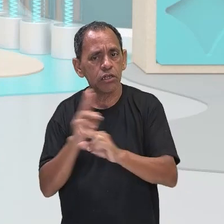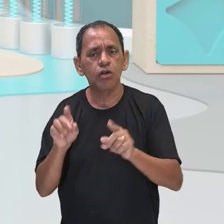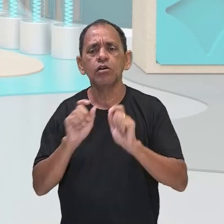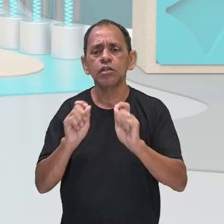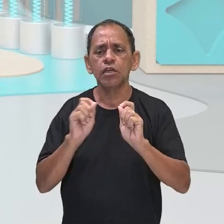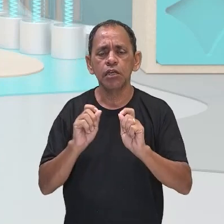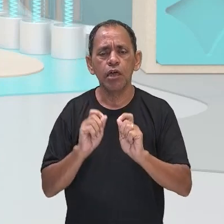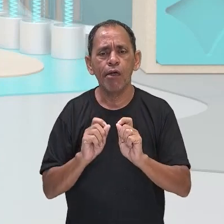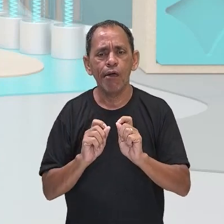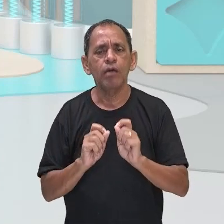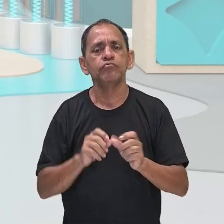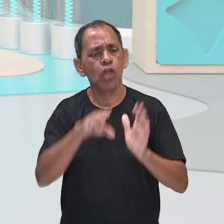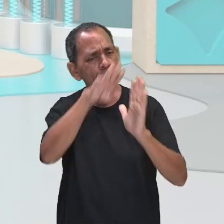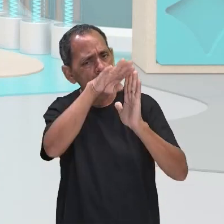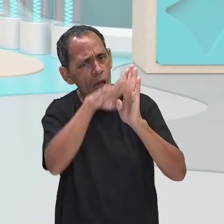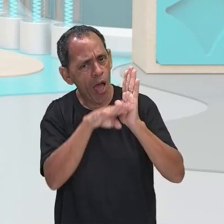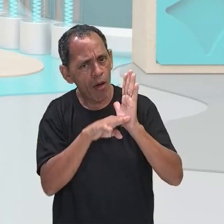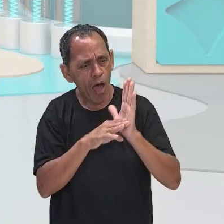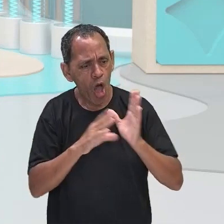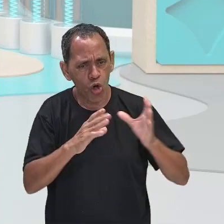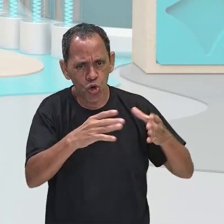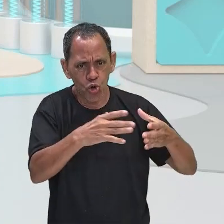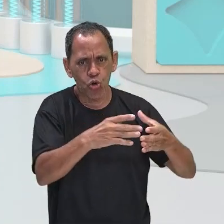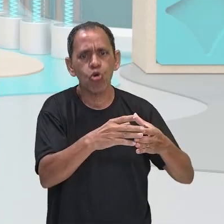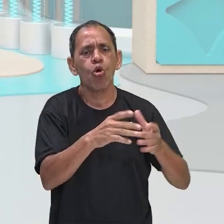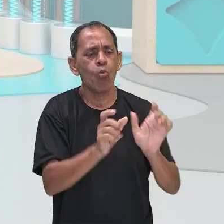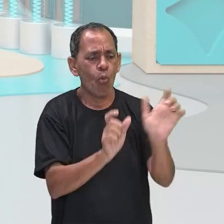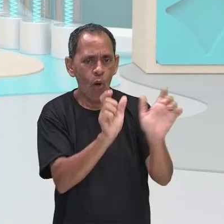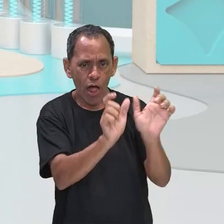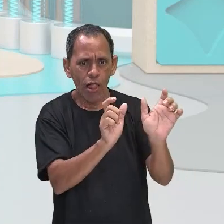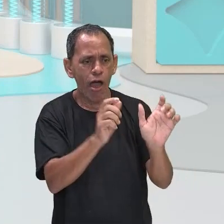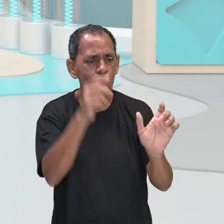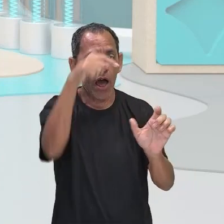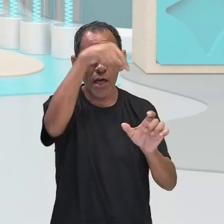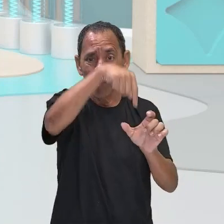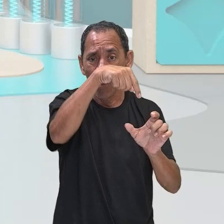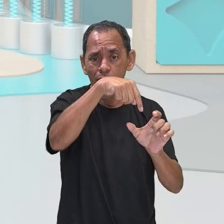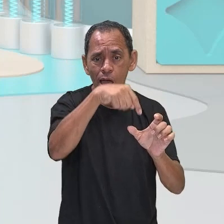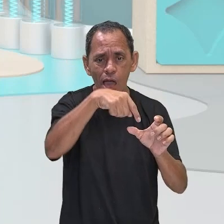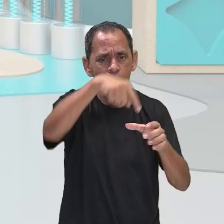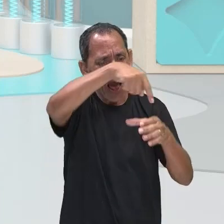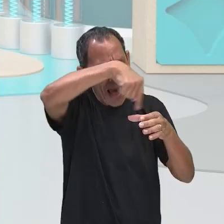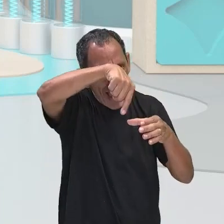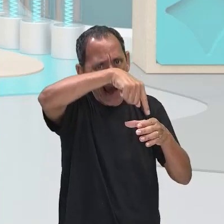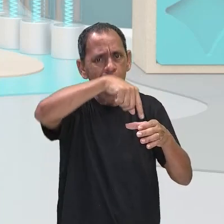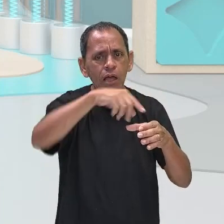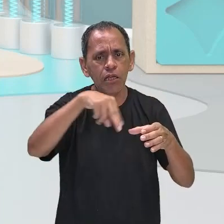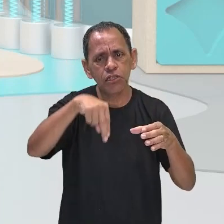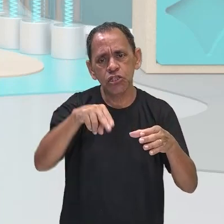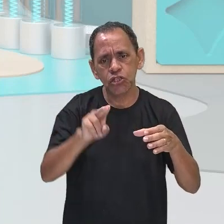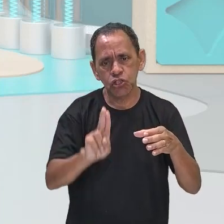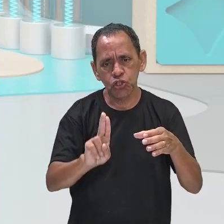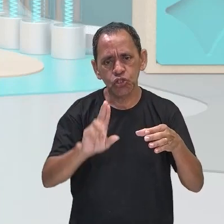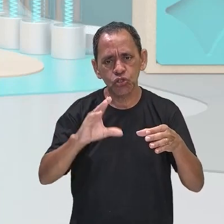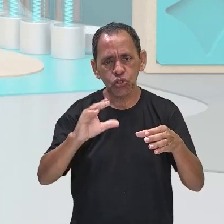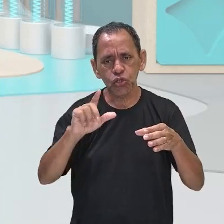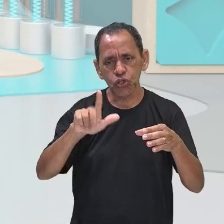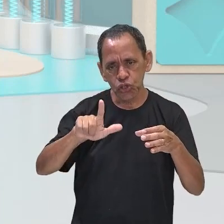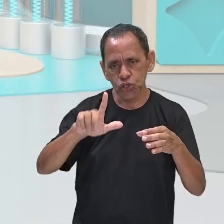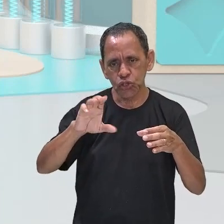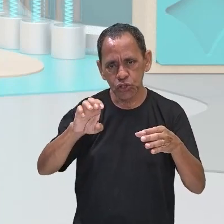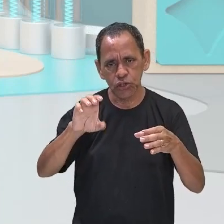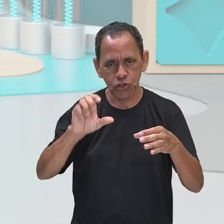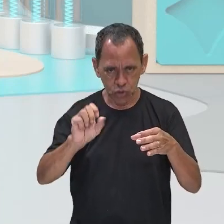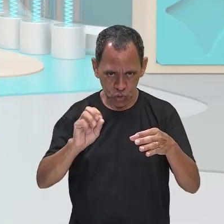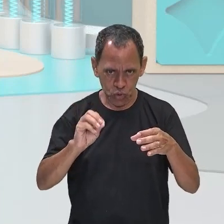palavras central, ou seja, ele exerce a função de núcleo dos sintagmas nominais, ok? E,